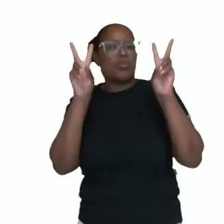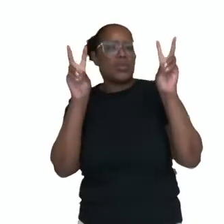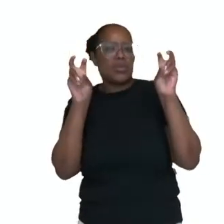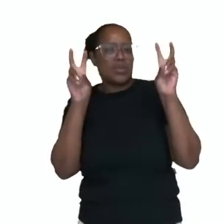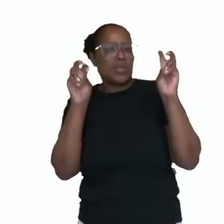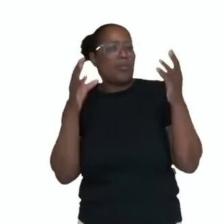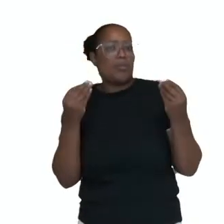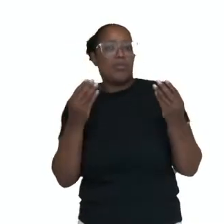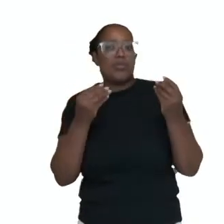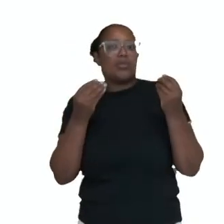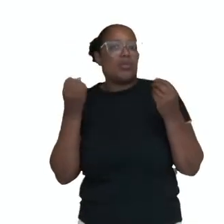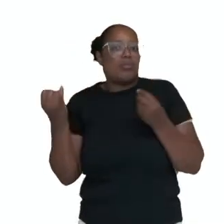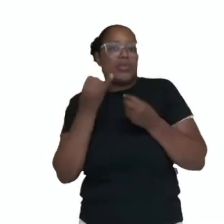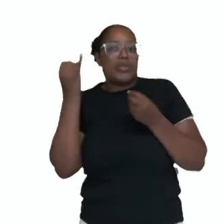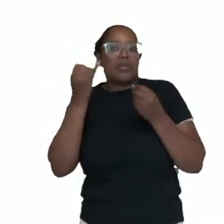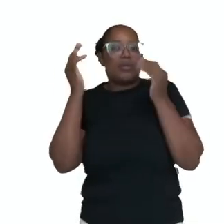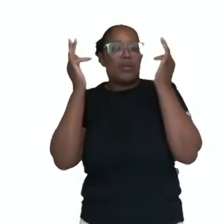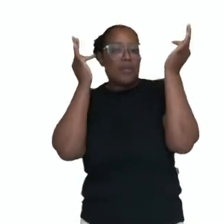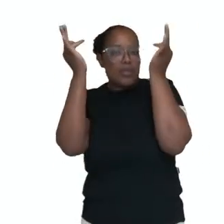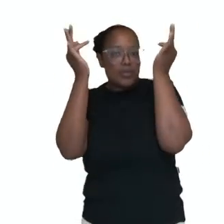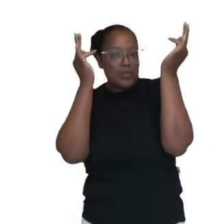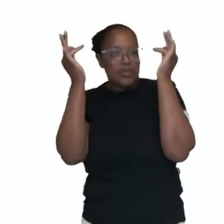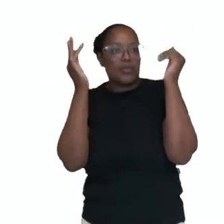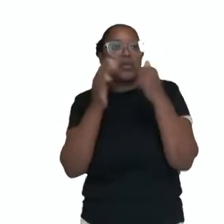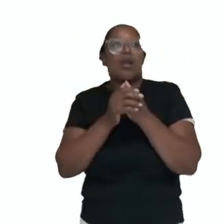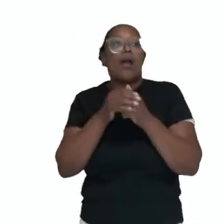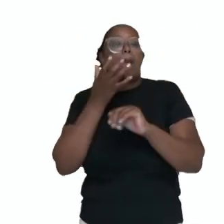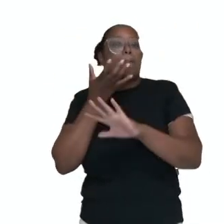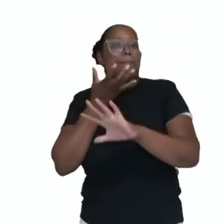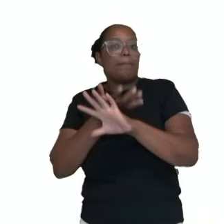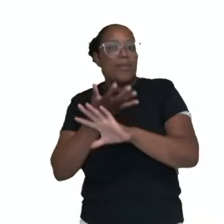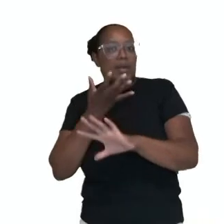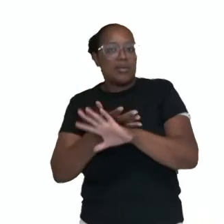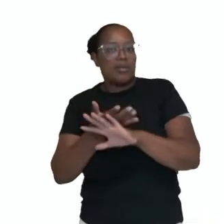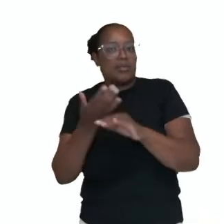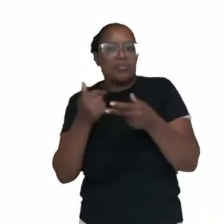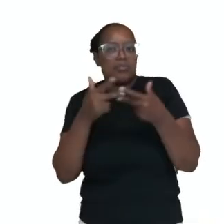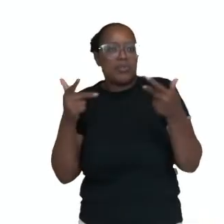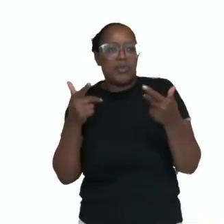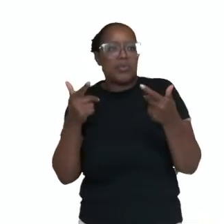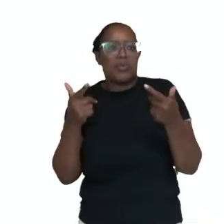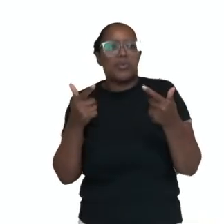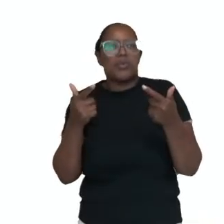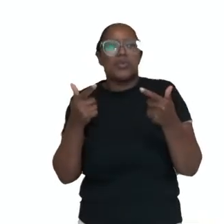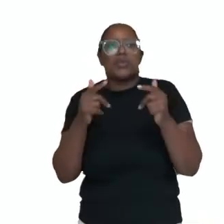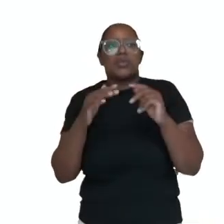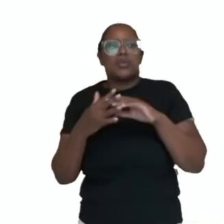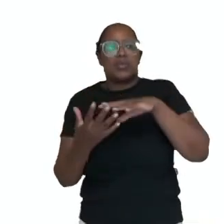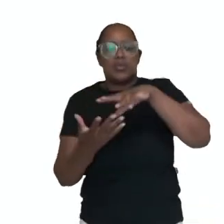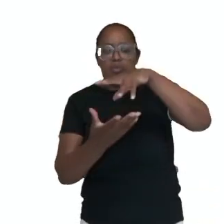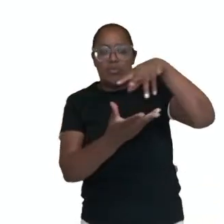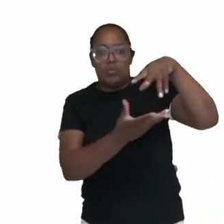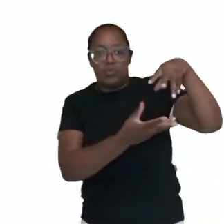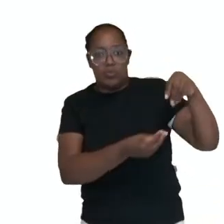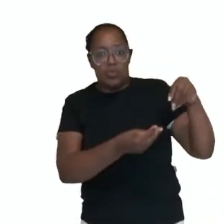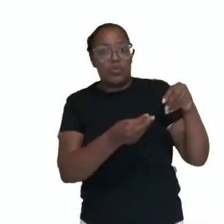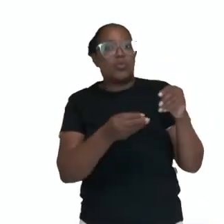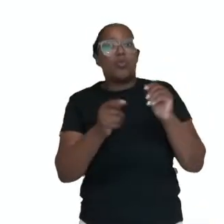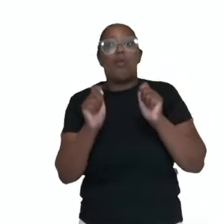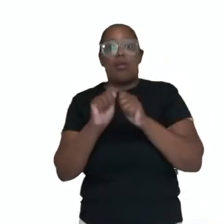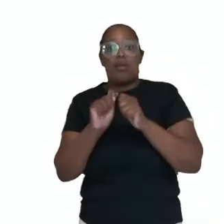filosofia do Aristóteles. Matéria é um princípio indeterminado de que o mundo físico é